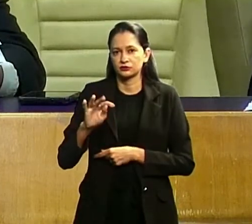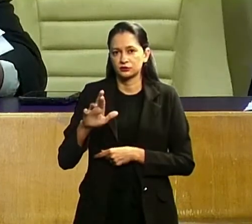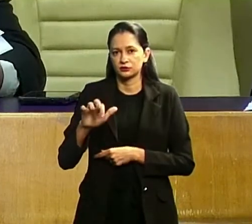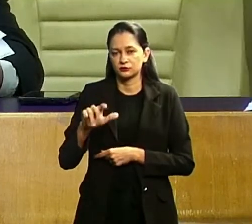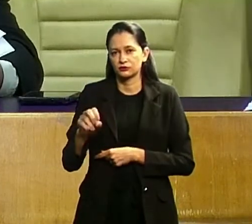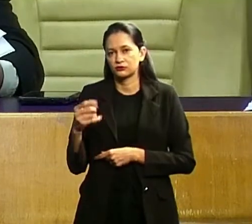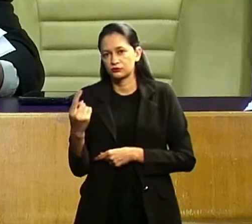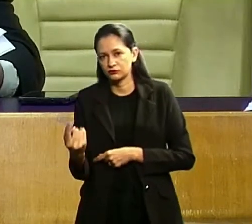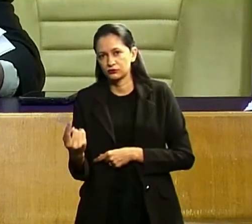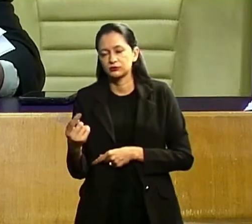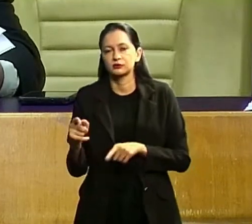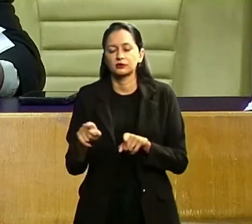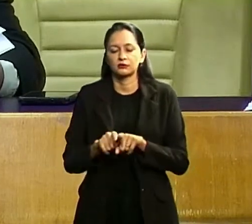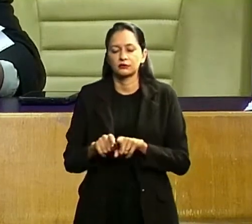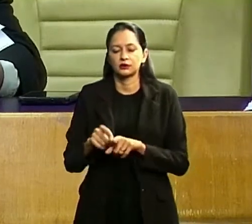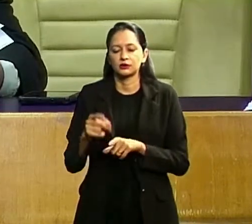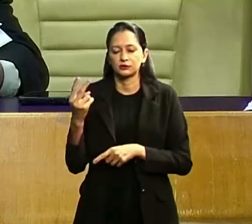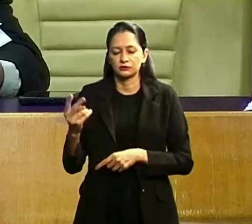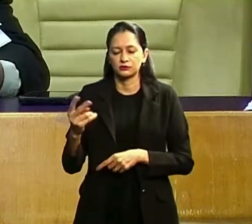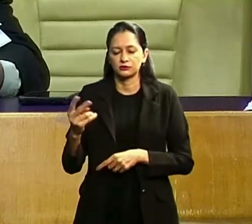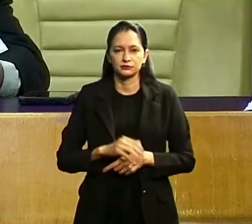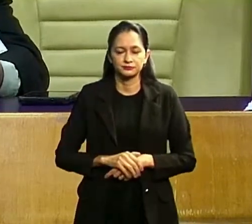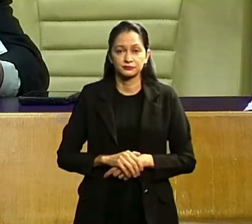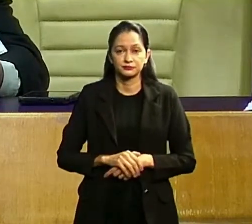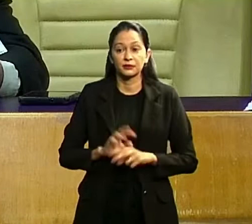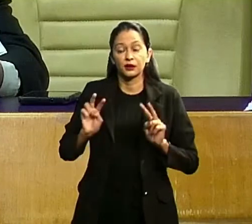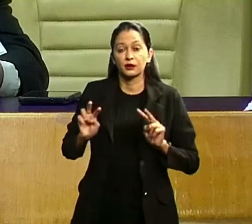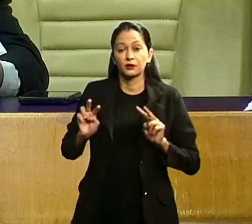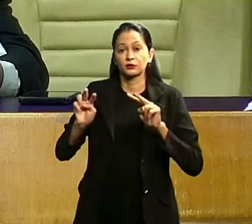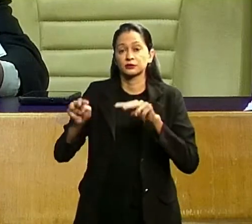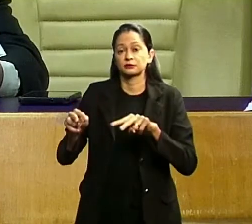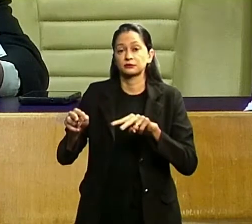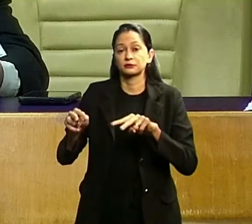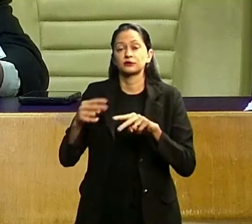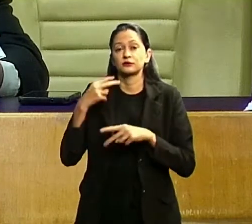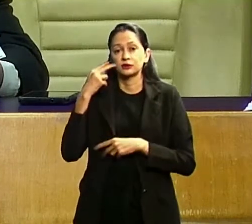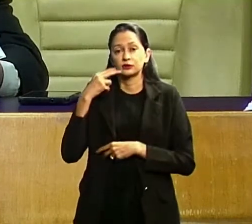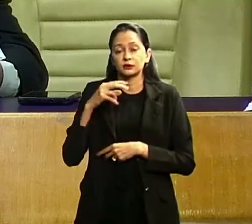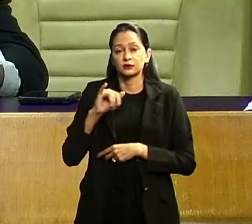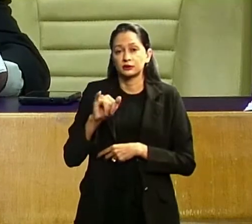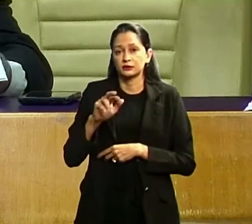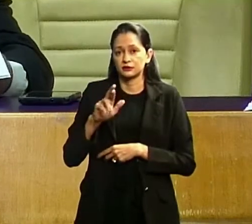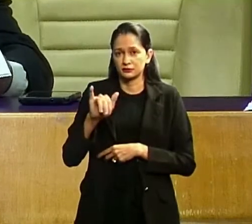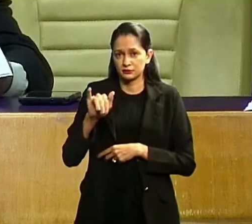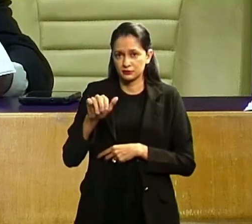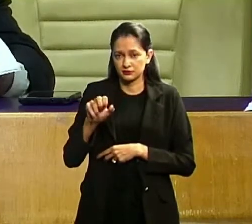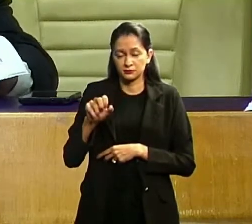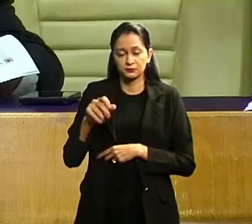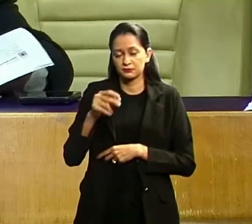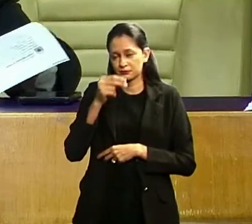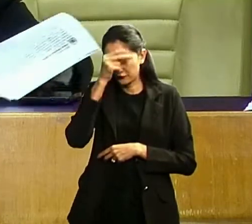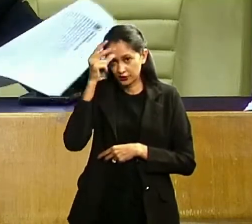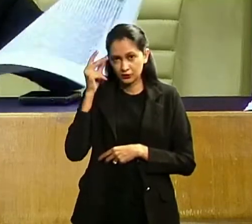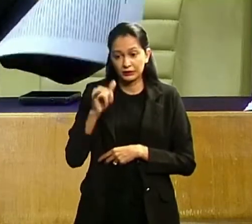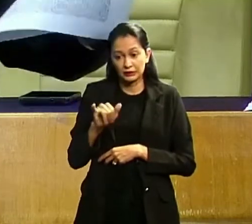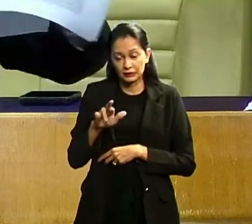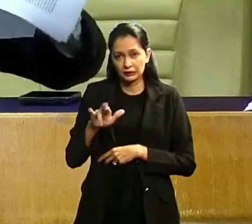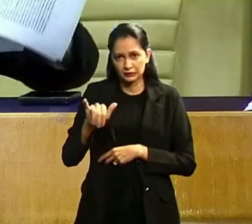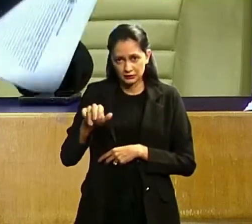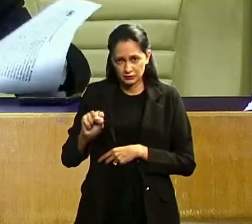homenagem ao reconhecimento mundial do fundador Iris Zende. Os vereadores Pastor Wilson